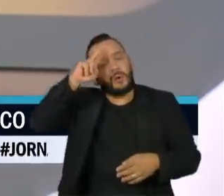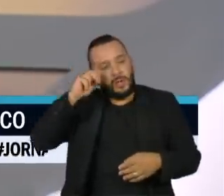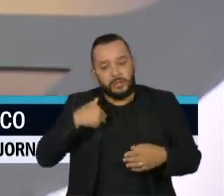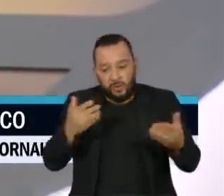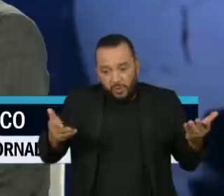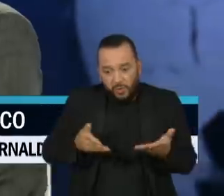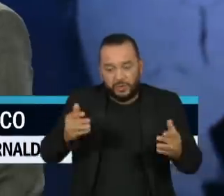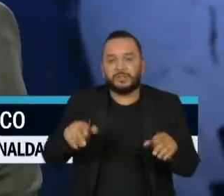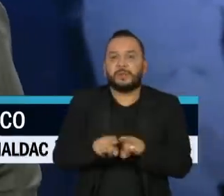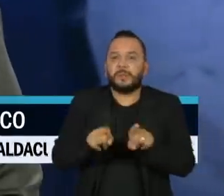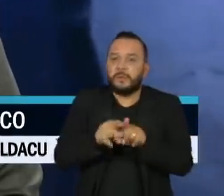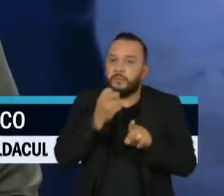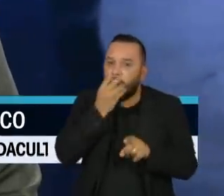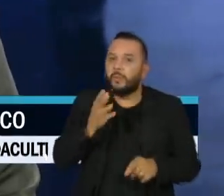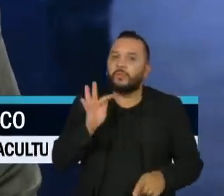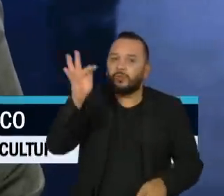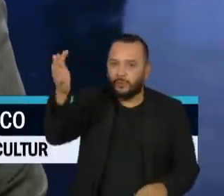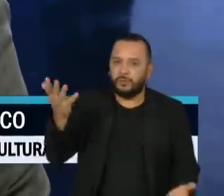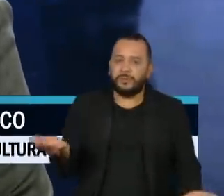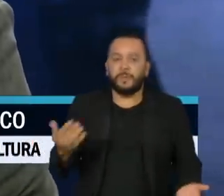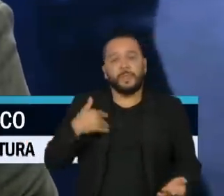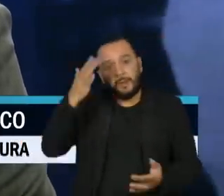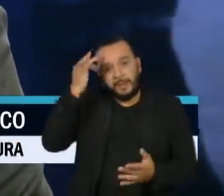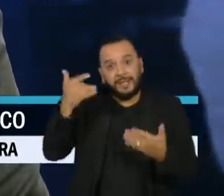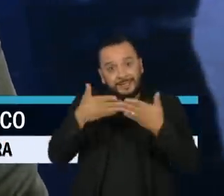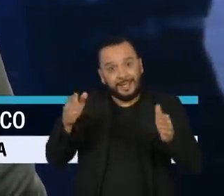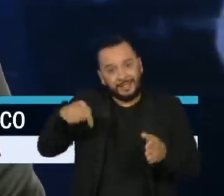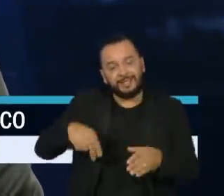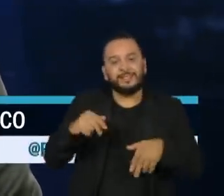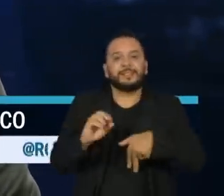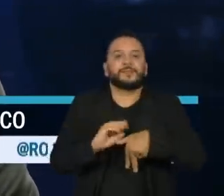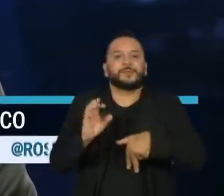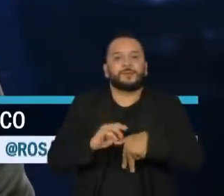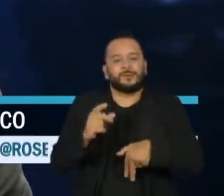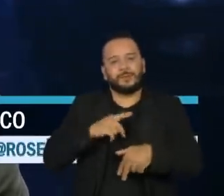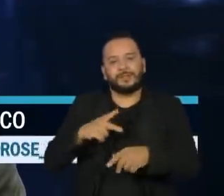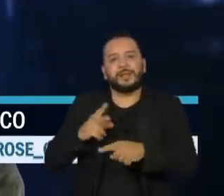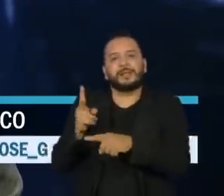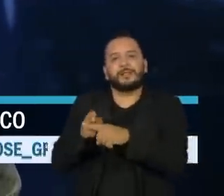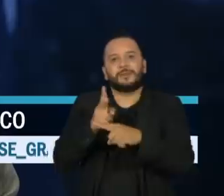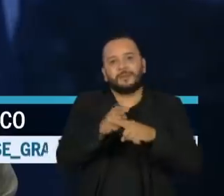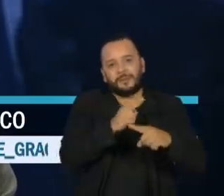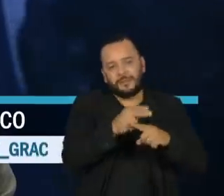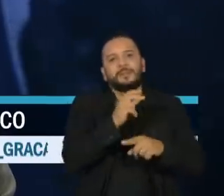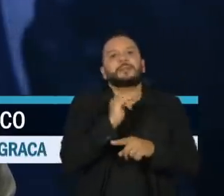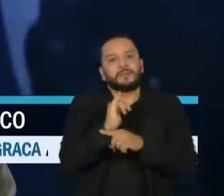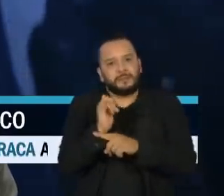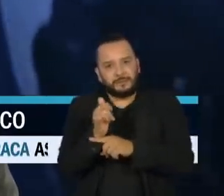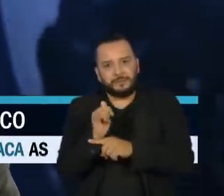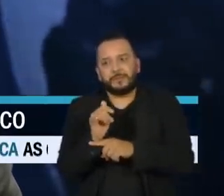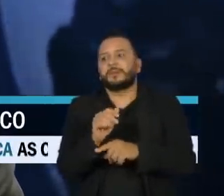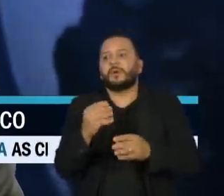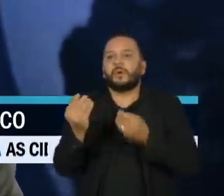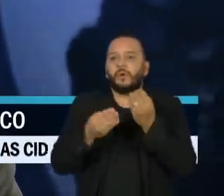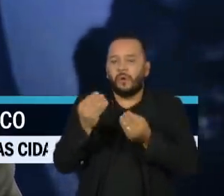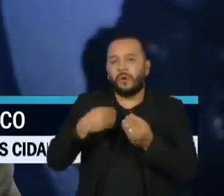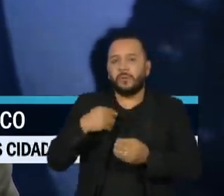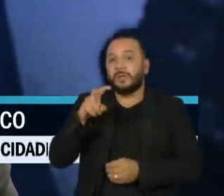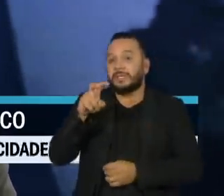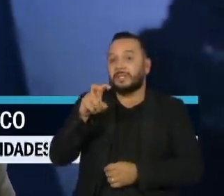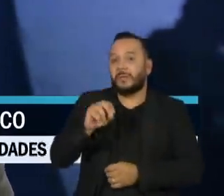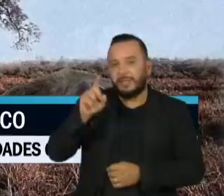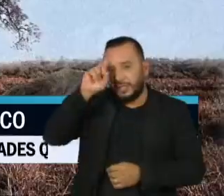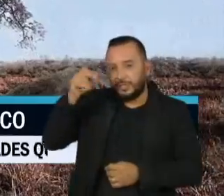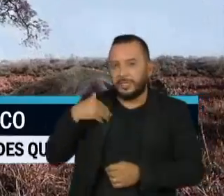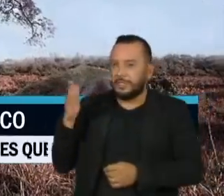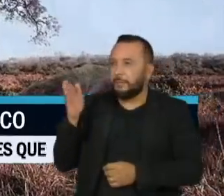Muito bem. Amanhã estreia aqui na TV Cultura uma série documental que conta os 50 dias de uma expedição no Pantanal.